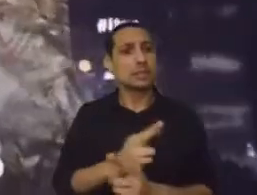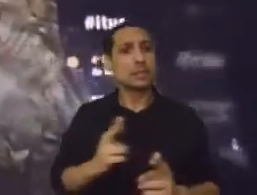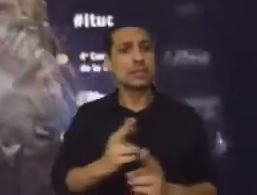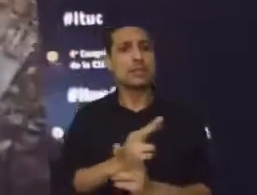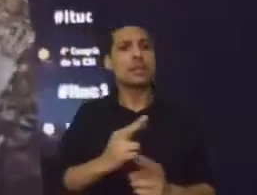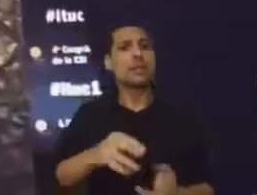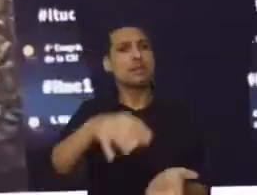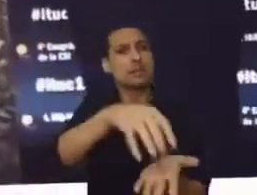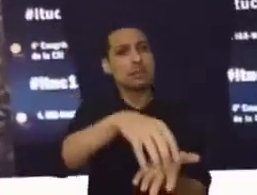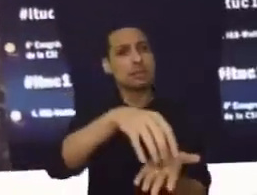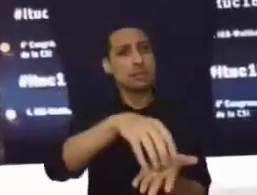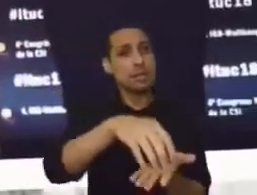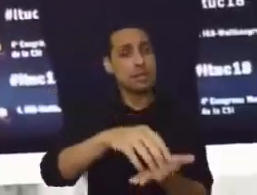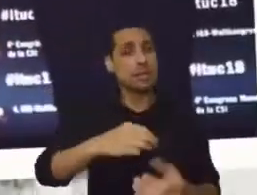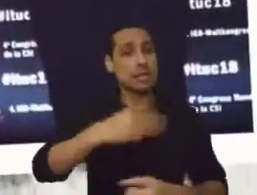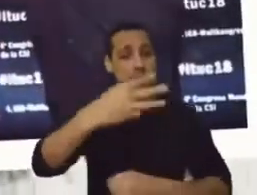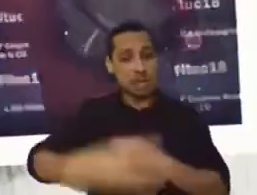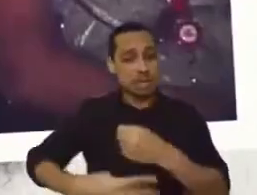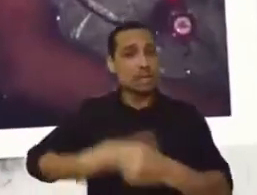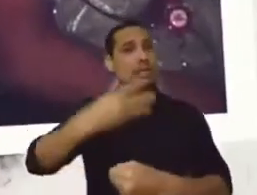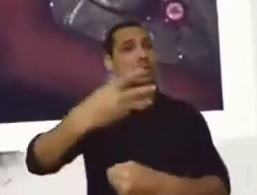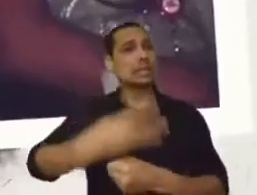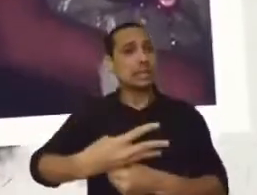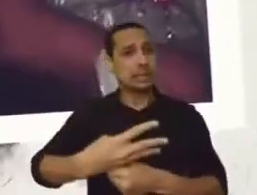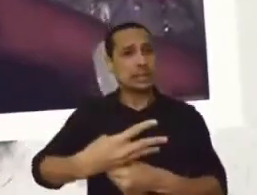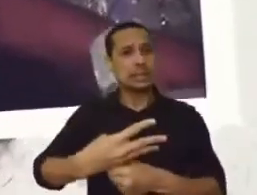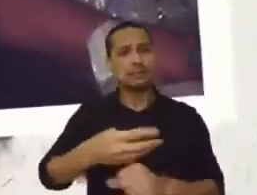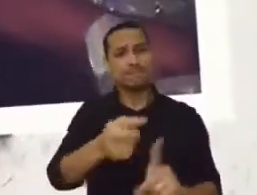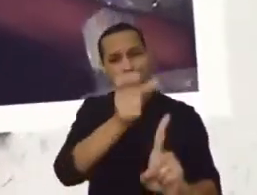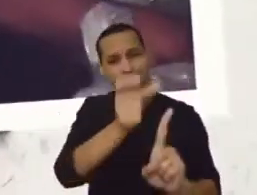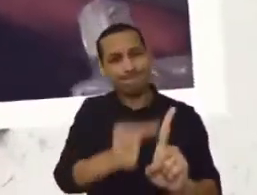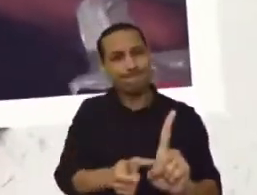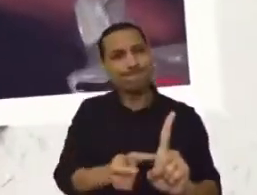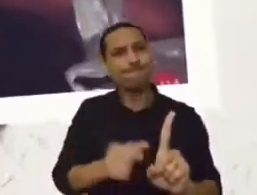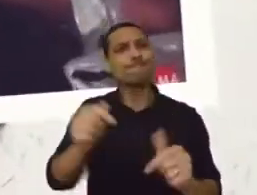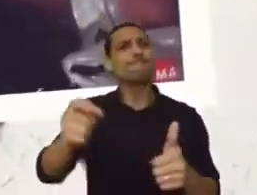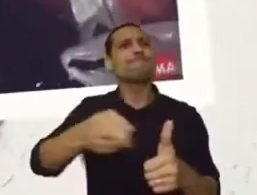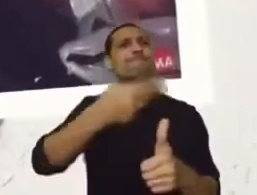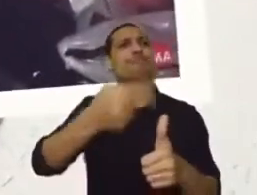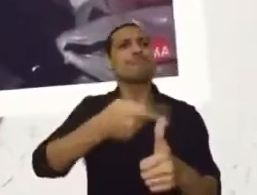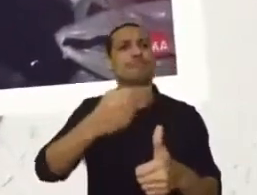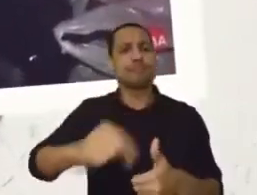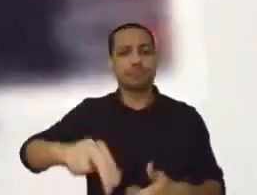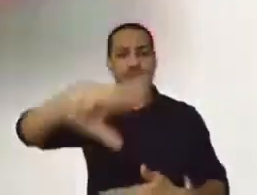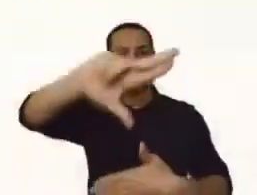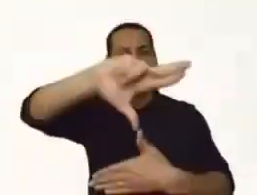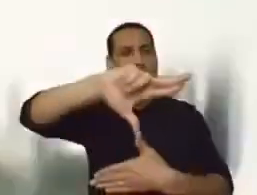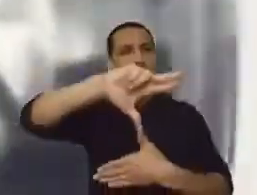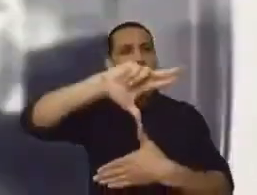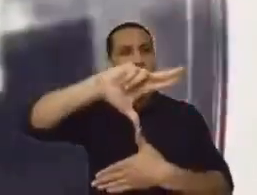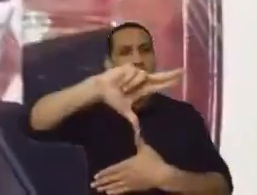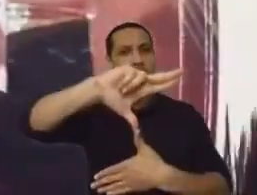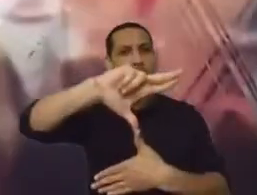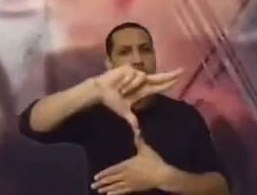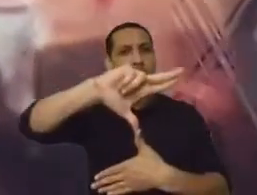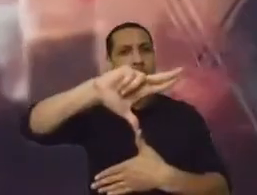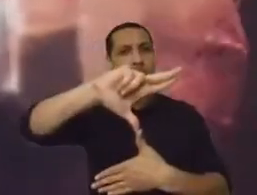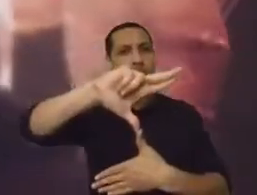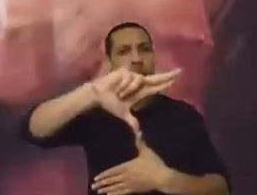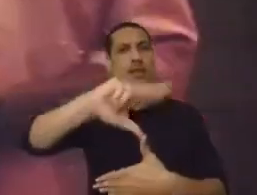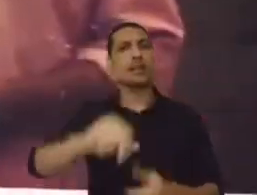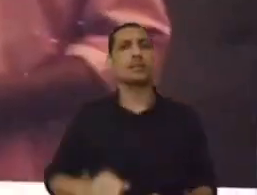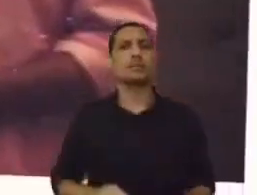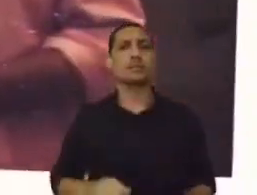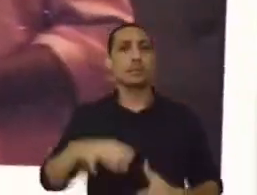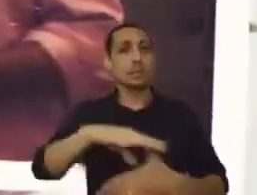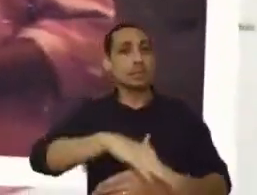primeiro latino-americano a presidir a CSI, a Confederação Sindical Internacional, em 2014. Um mês antes de sua